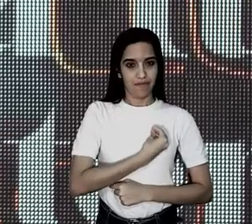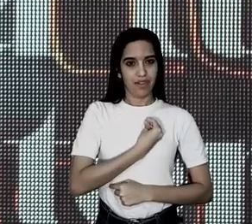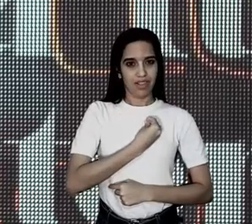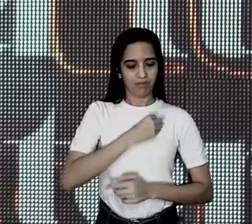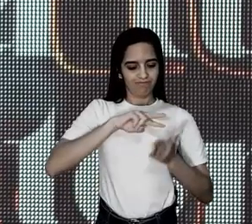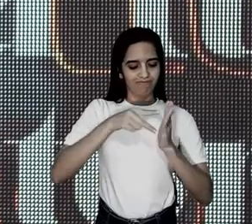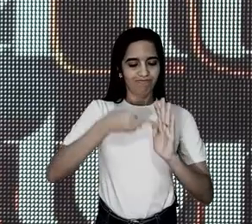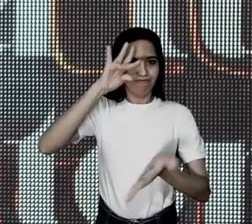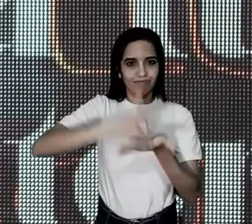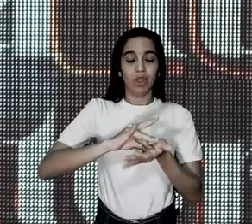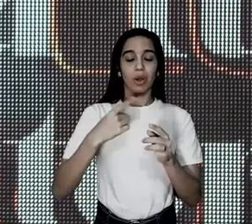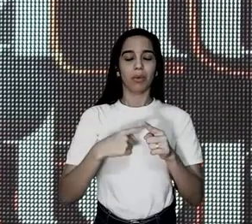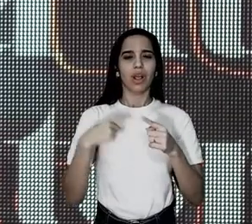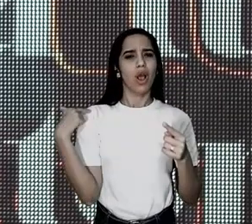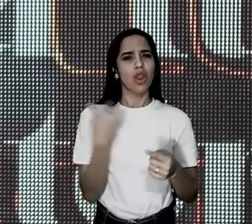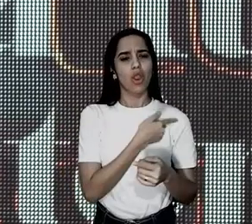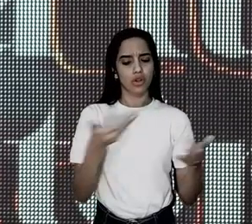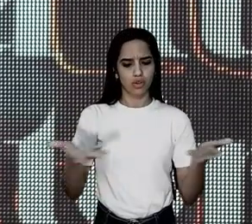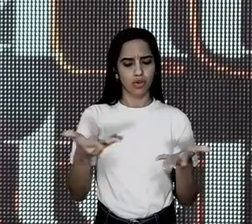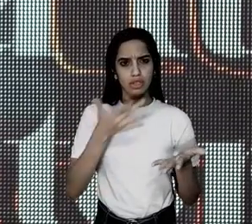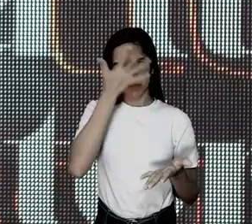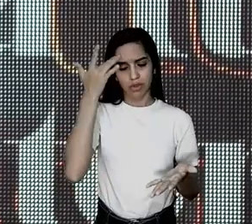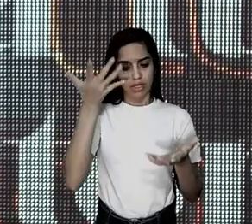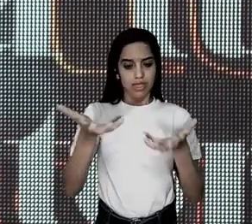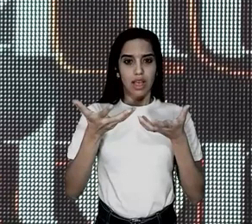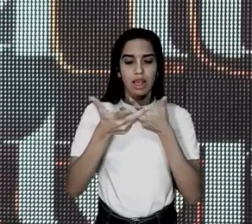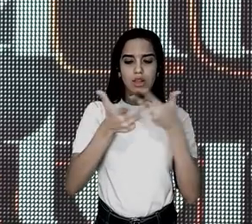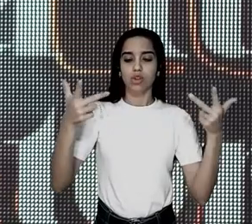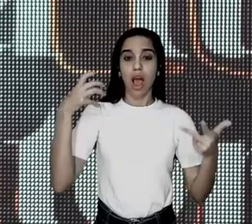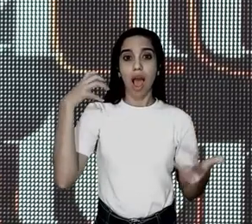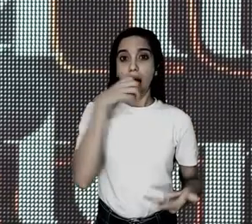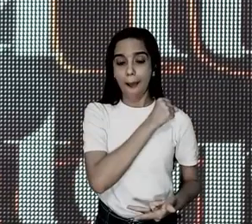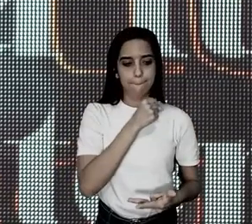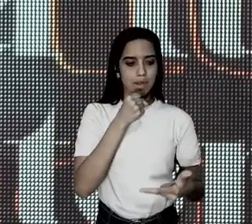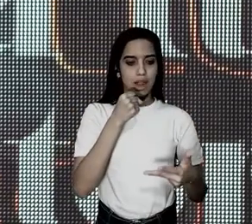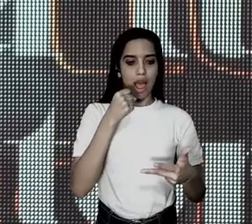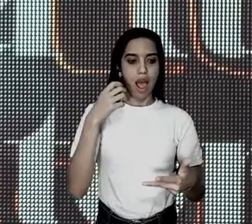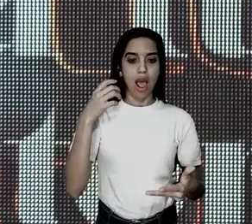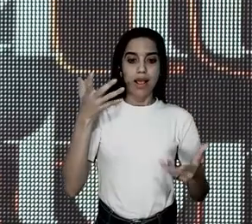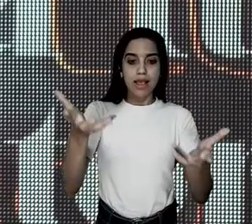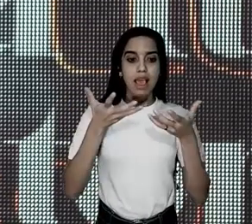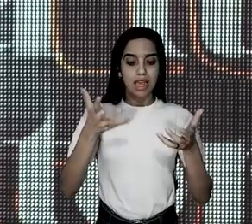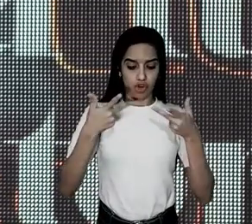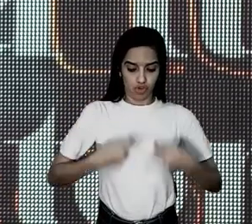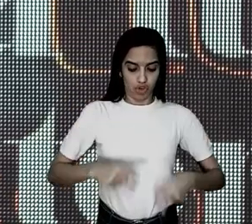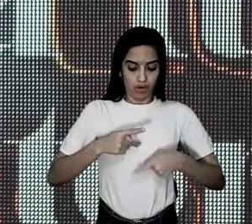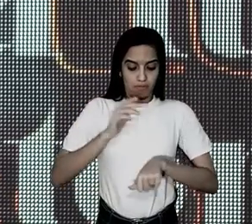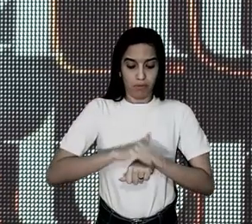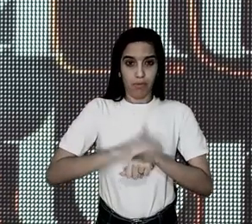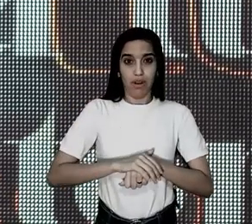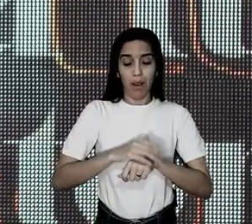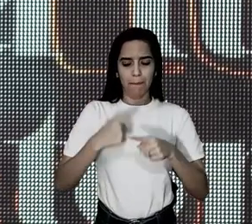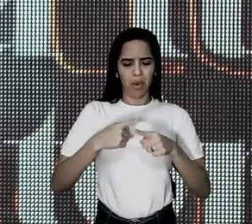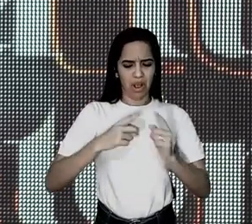Nós vivemos numa época onde as pessoas querem tudo de maneira rápida, automática. Os valores têm sido